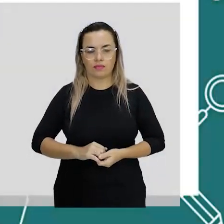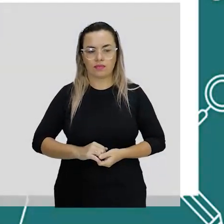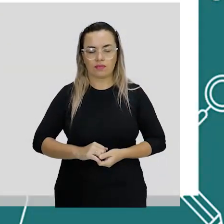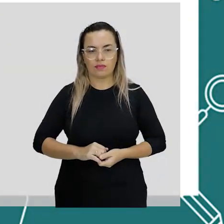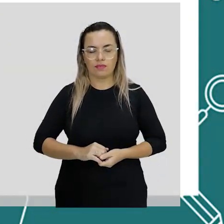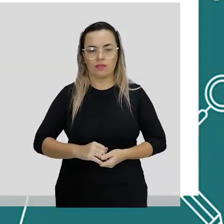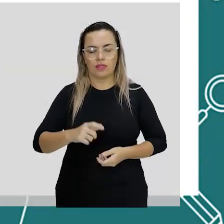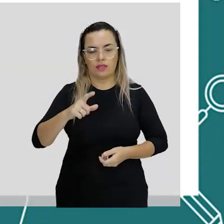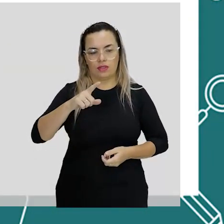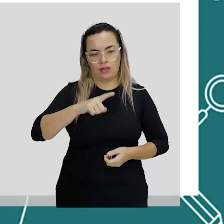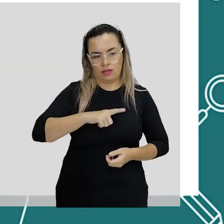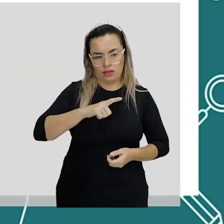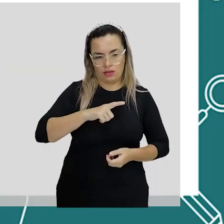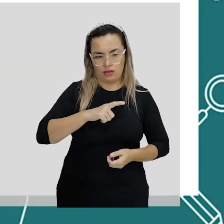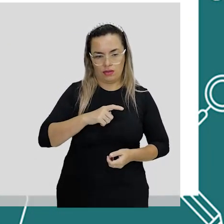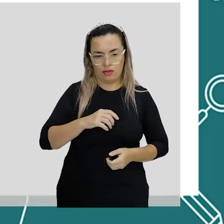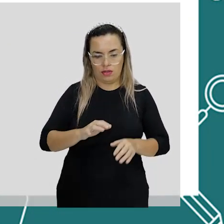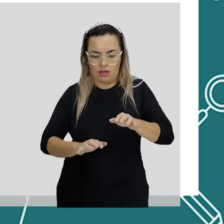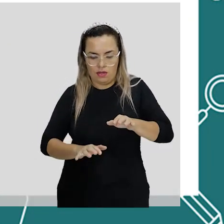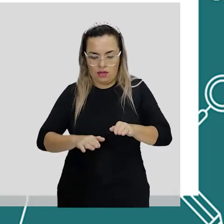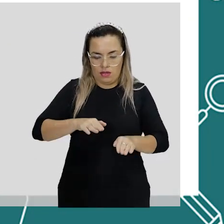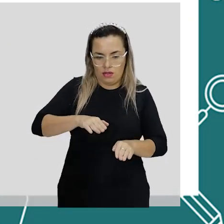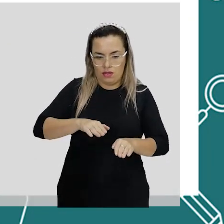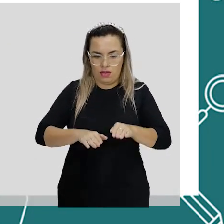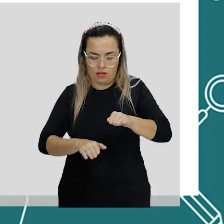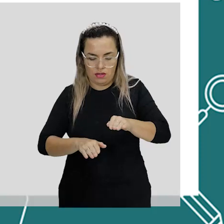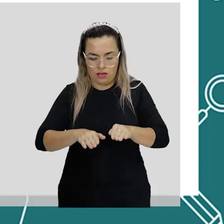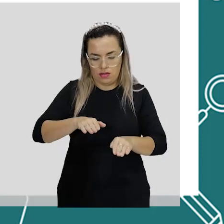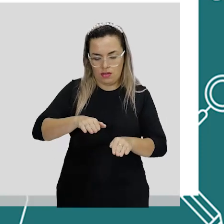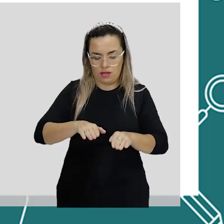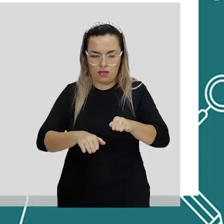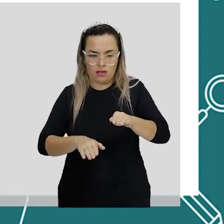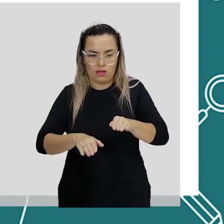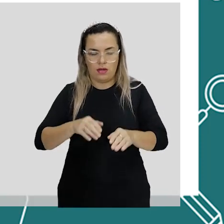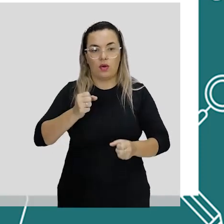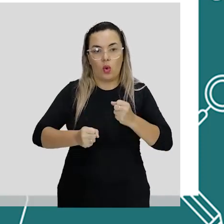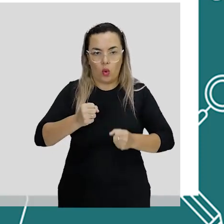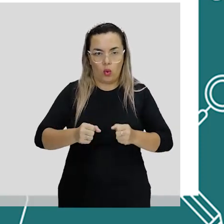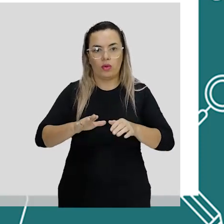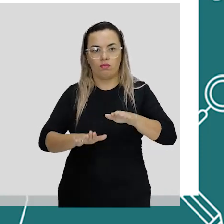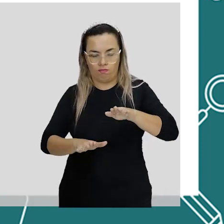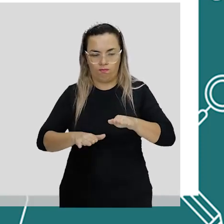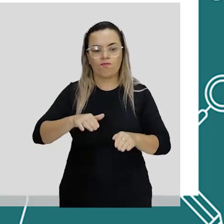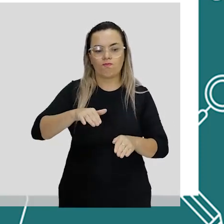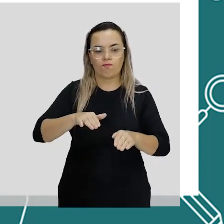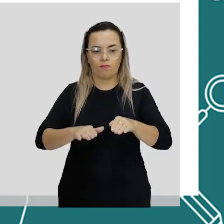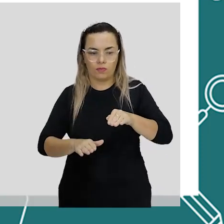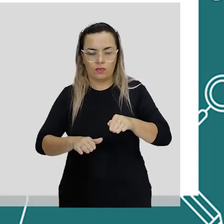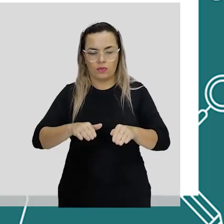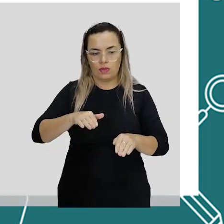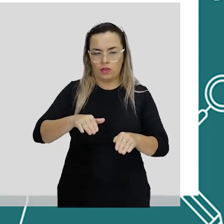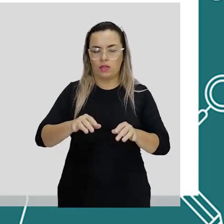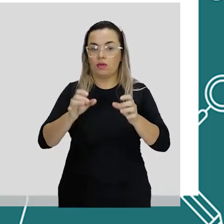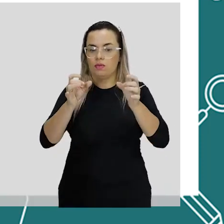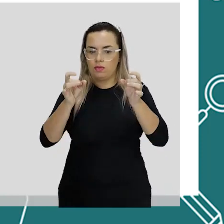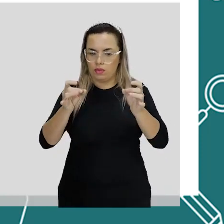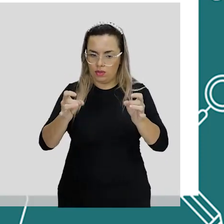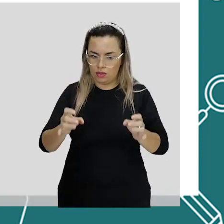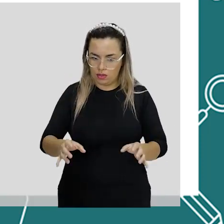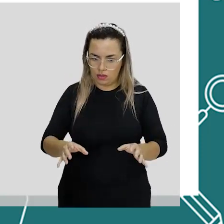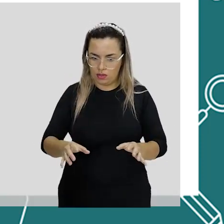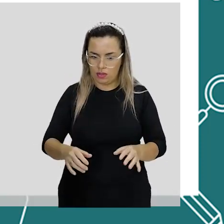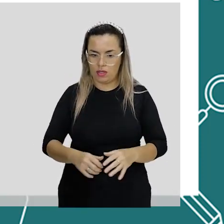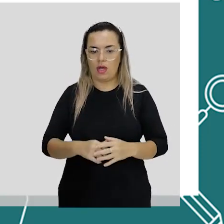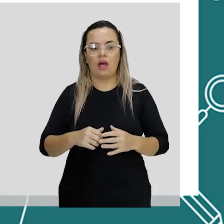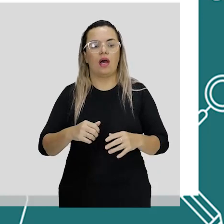E temos aqui a marcha atlética, que é uma espécie de corrida, mas que tem um detalhezinho aqui. As atletas elas não